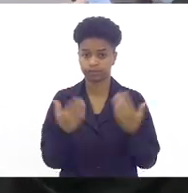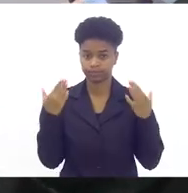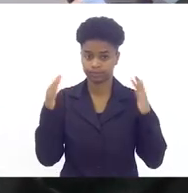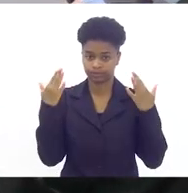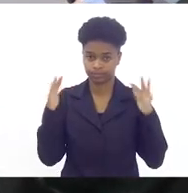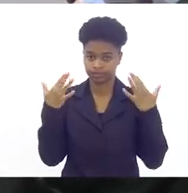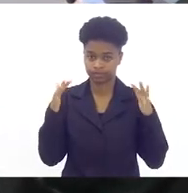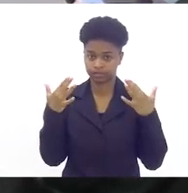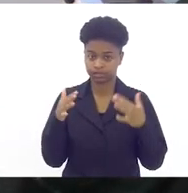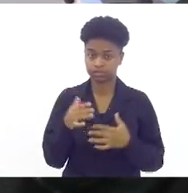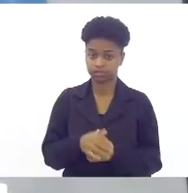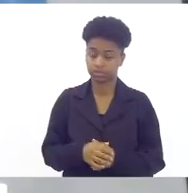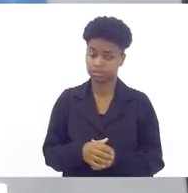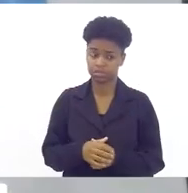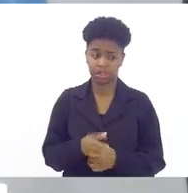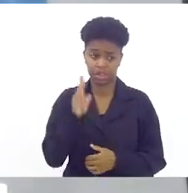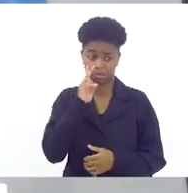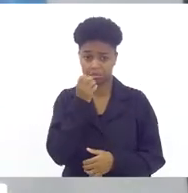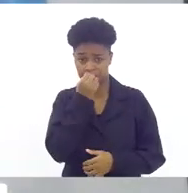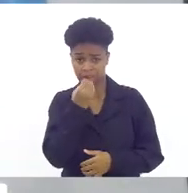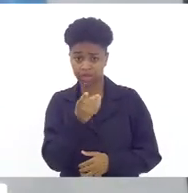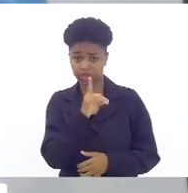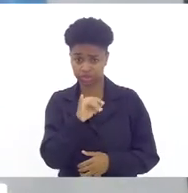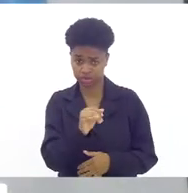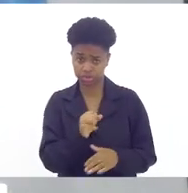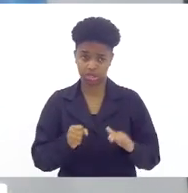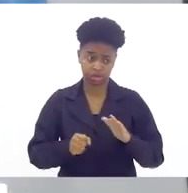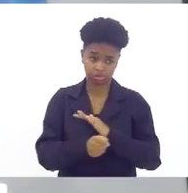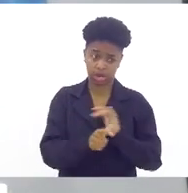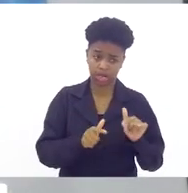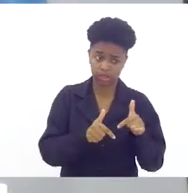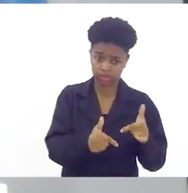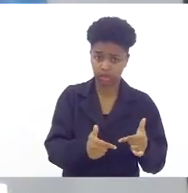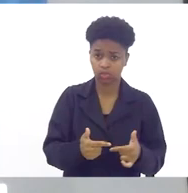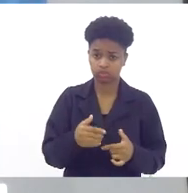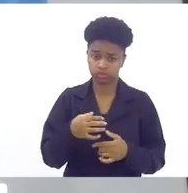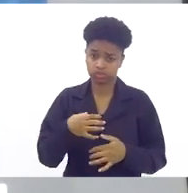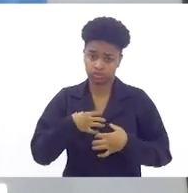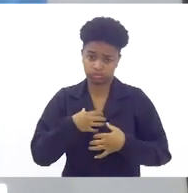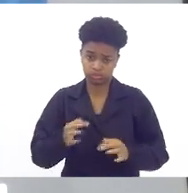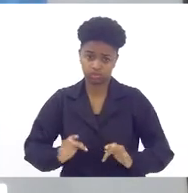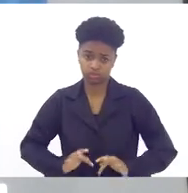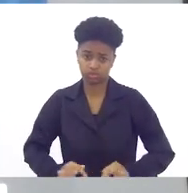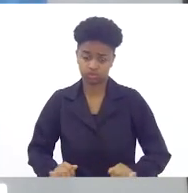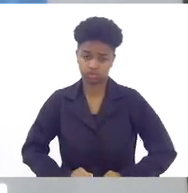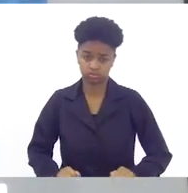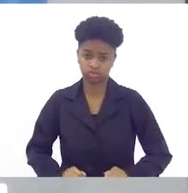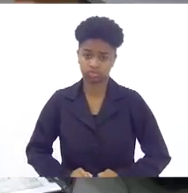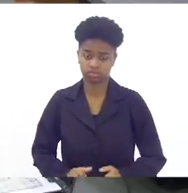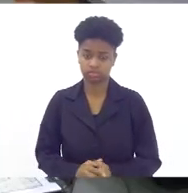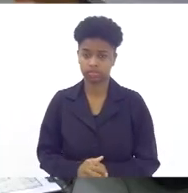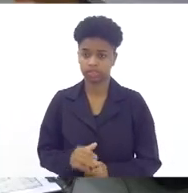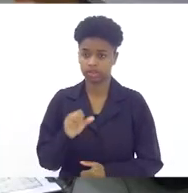Bem lembrado do dia da intervenção dias muita dor de muita luta Sheila Conde